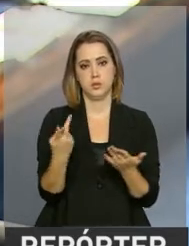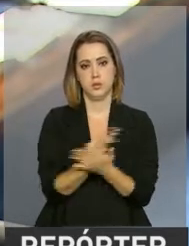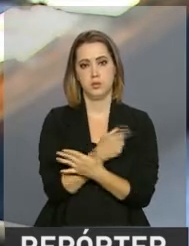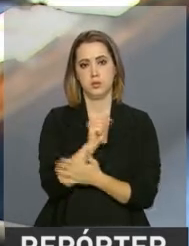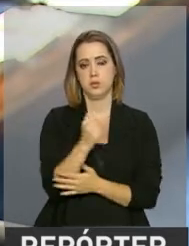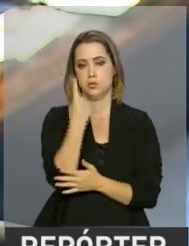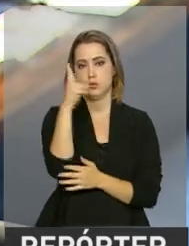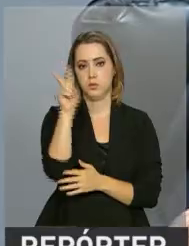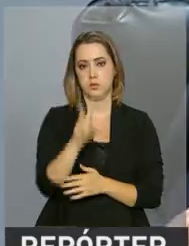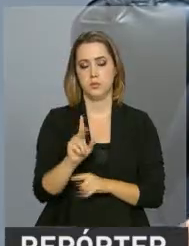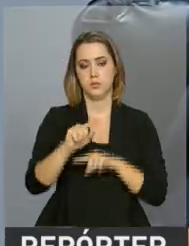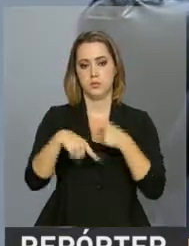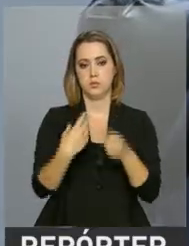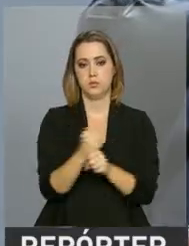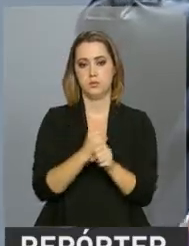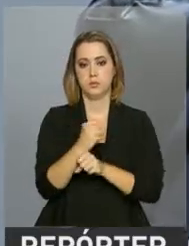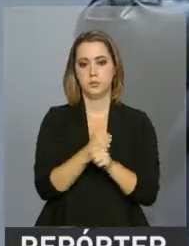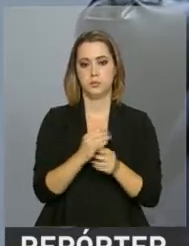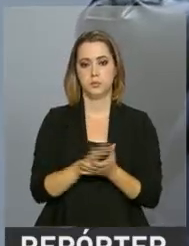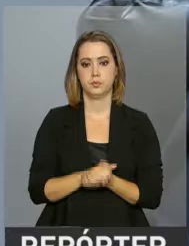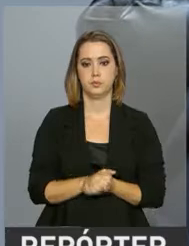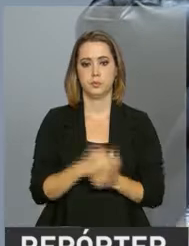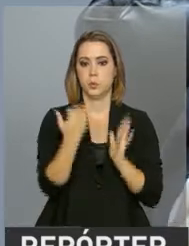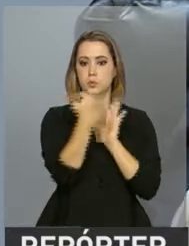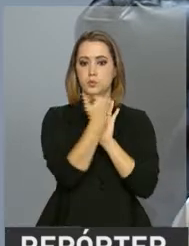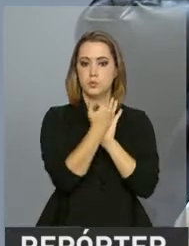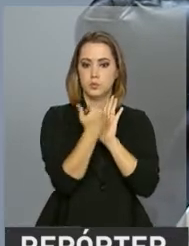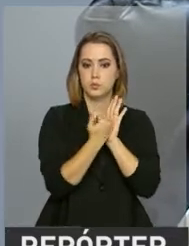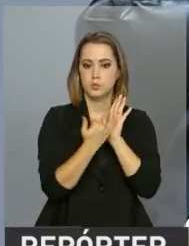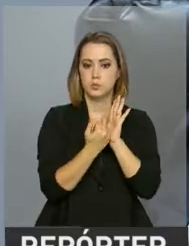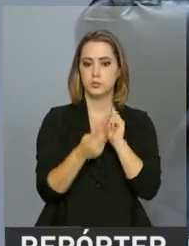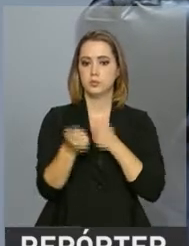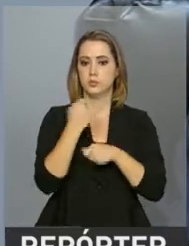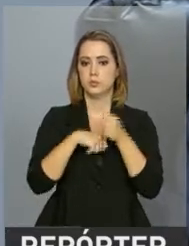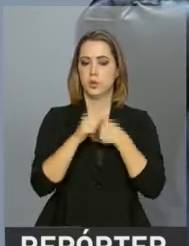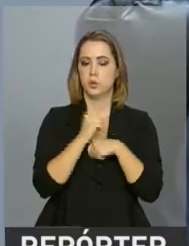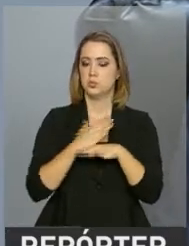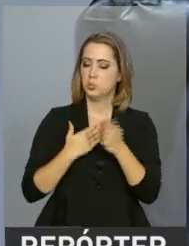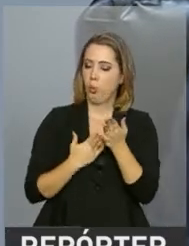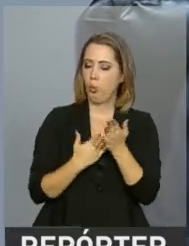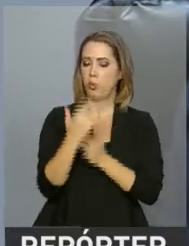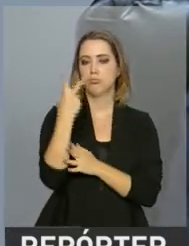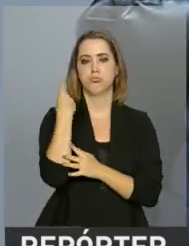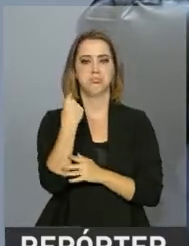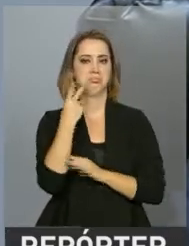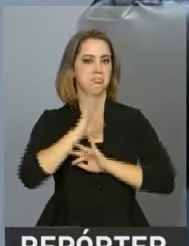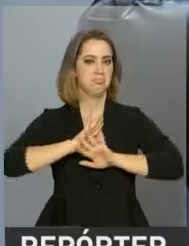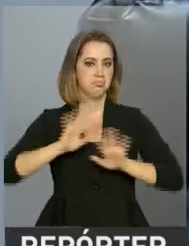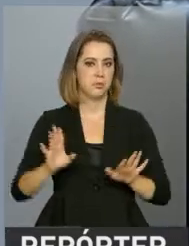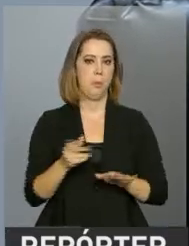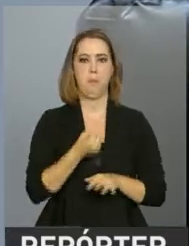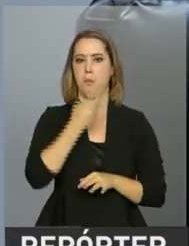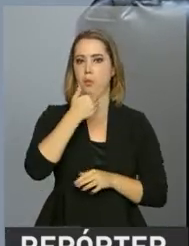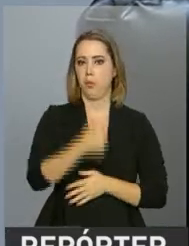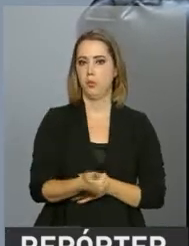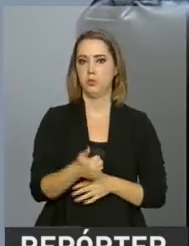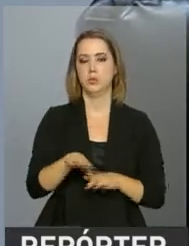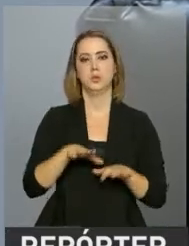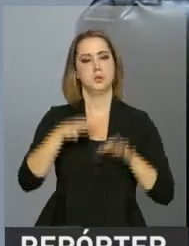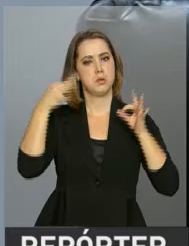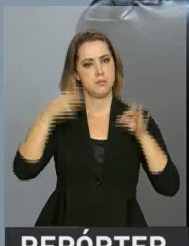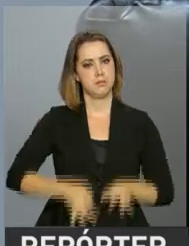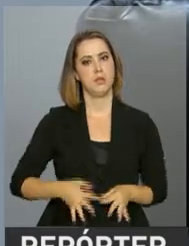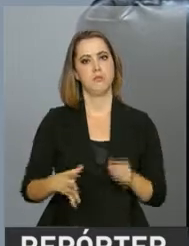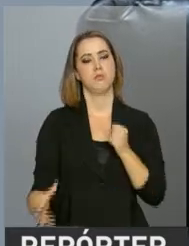vez no ano que vem a agenda econômica prossegue normalmente bem sucedida inabalável